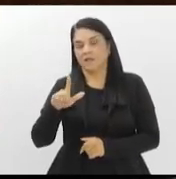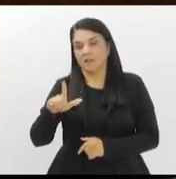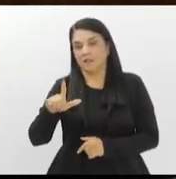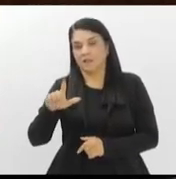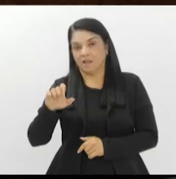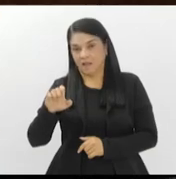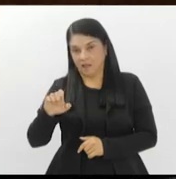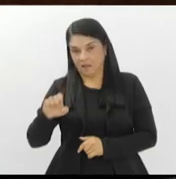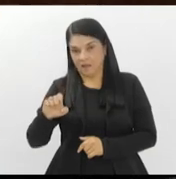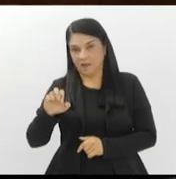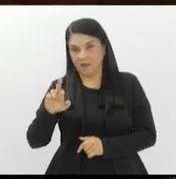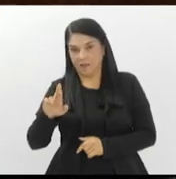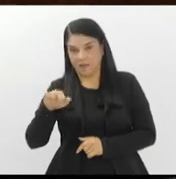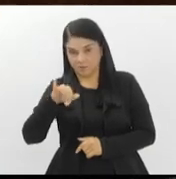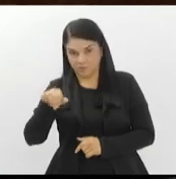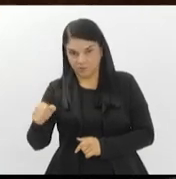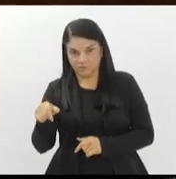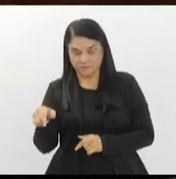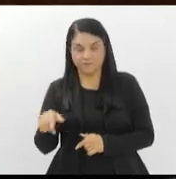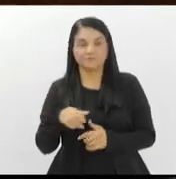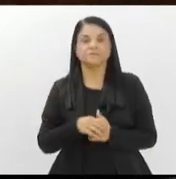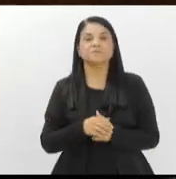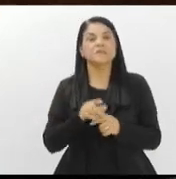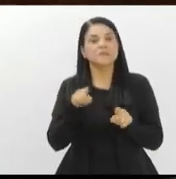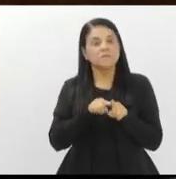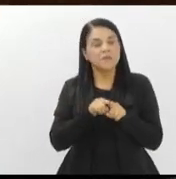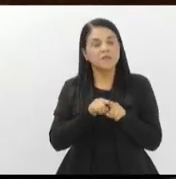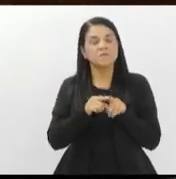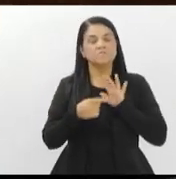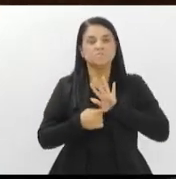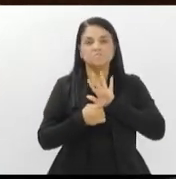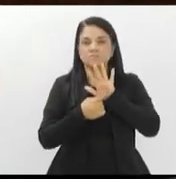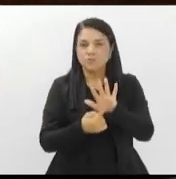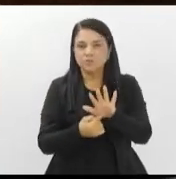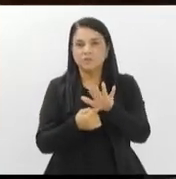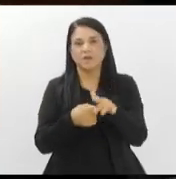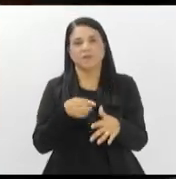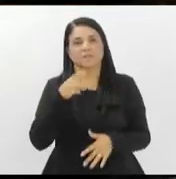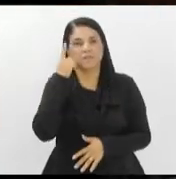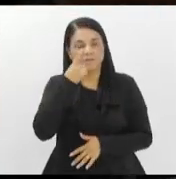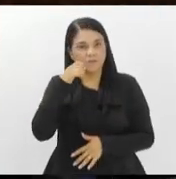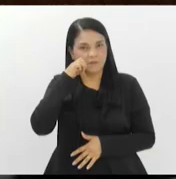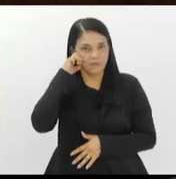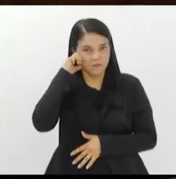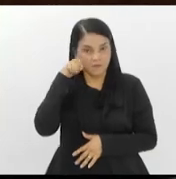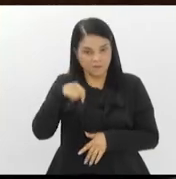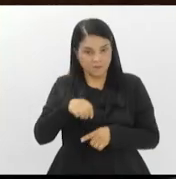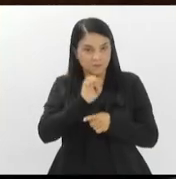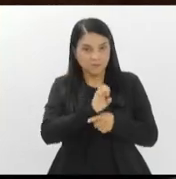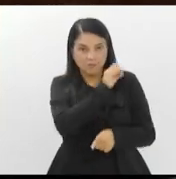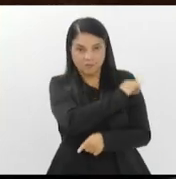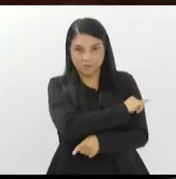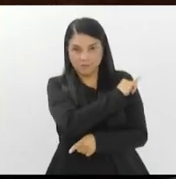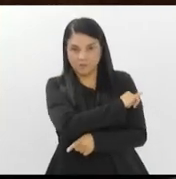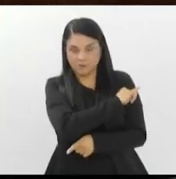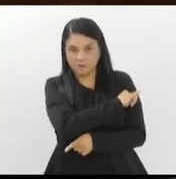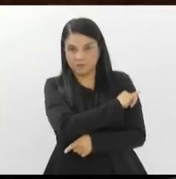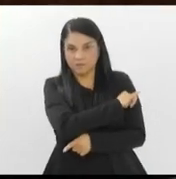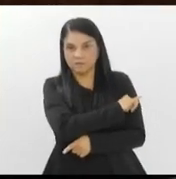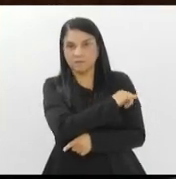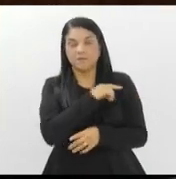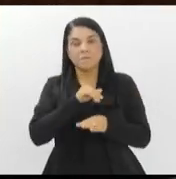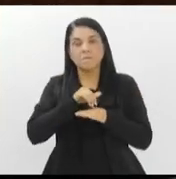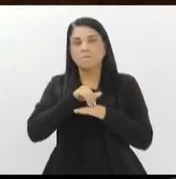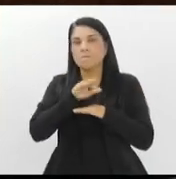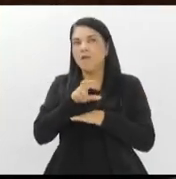e deputada Érica, que aqui no nosso estado nós temos mais